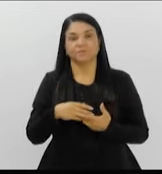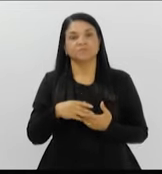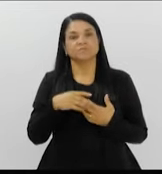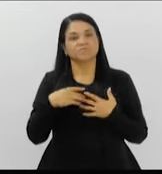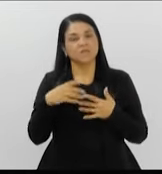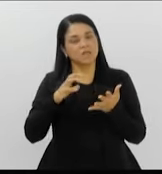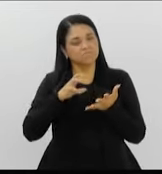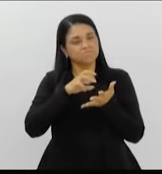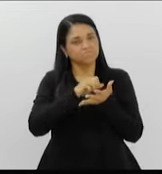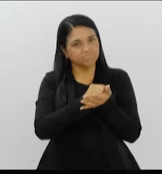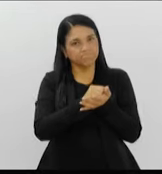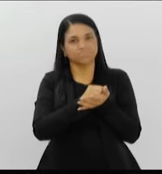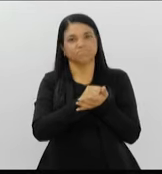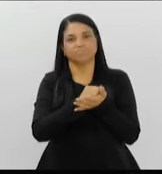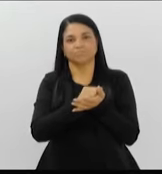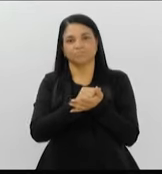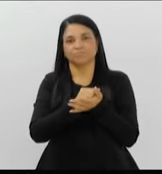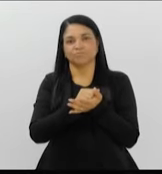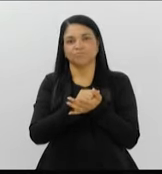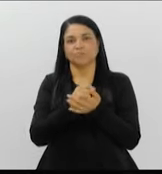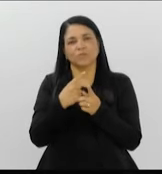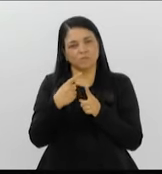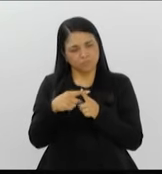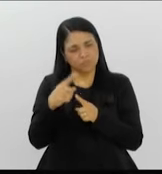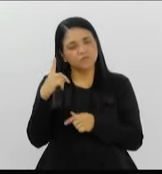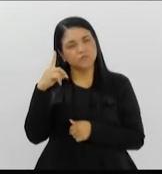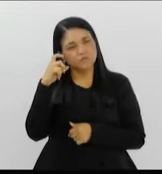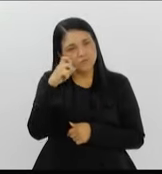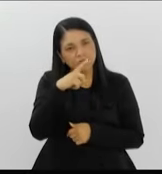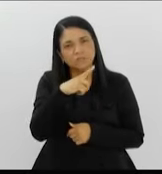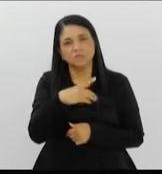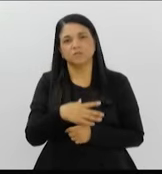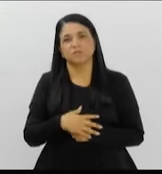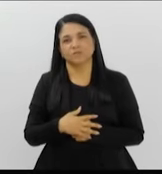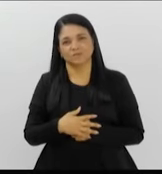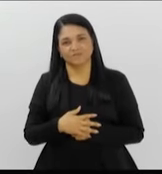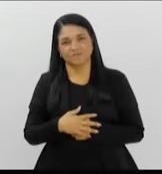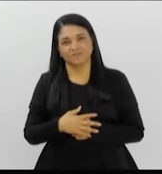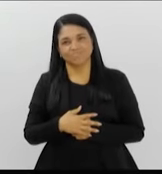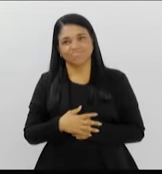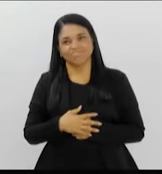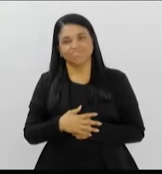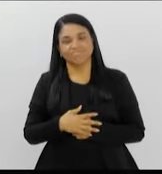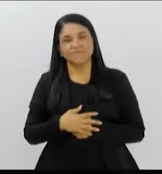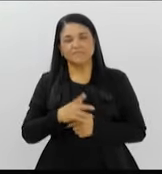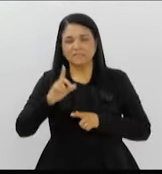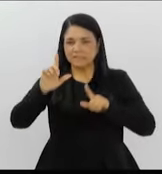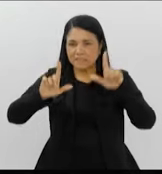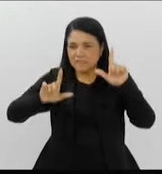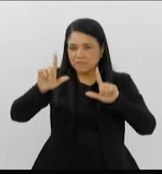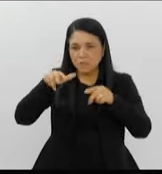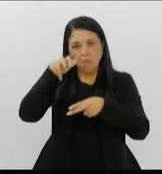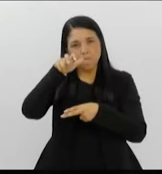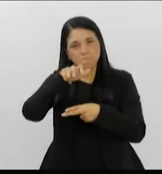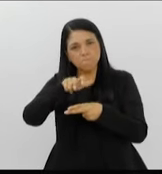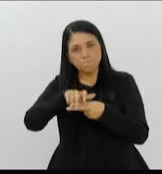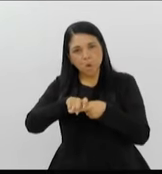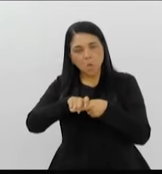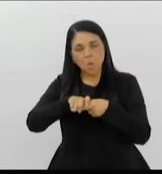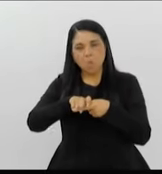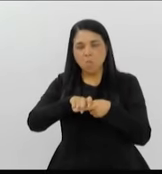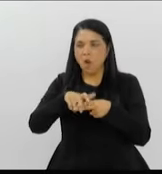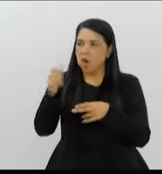esse registro, porque é difícil. Você está na frente da televisão e